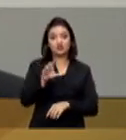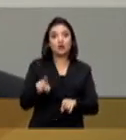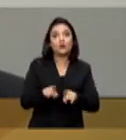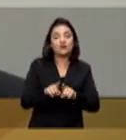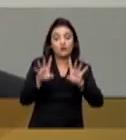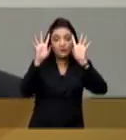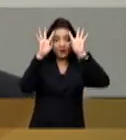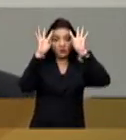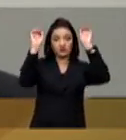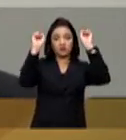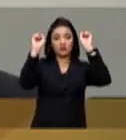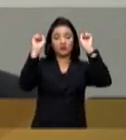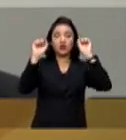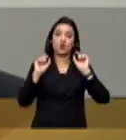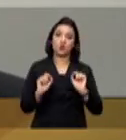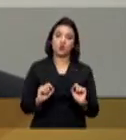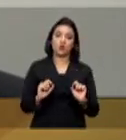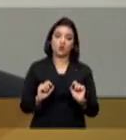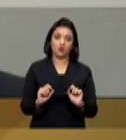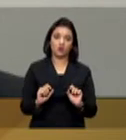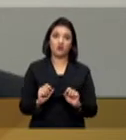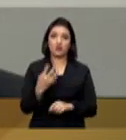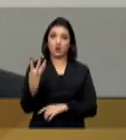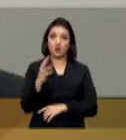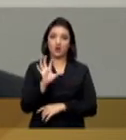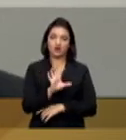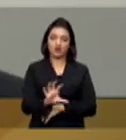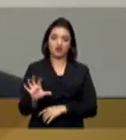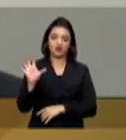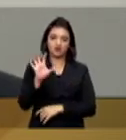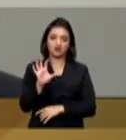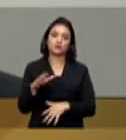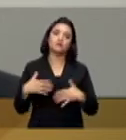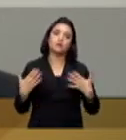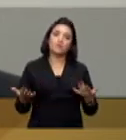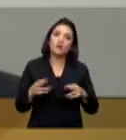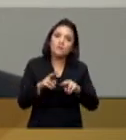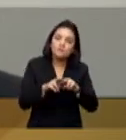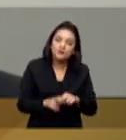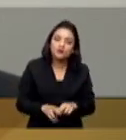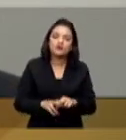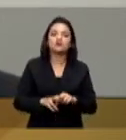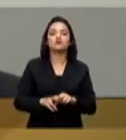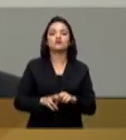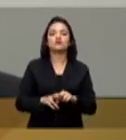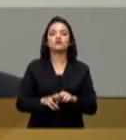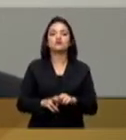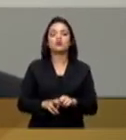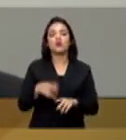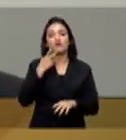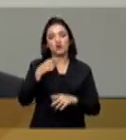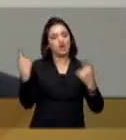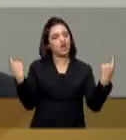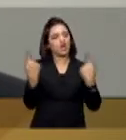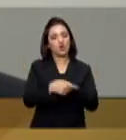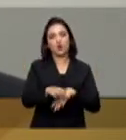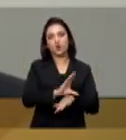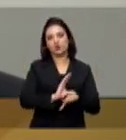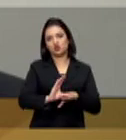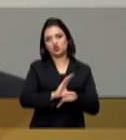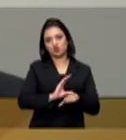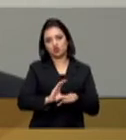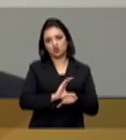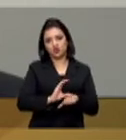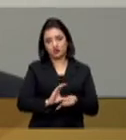origina o recurso em apreço, que é o da quarta região. À vista de tais premissas, declaro a inconstitucionalidade do preceito secundário